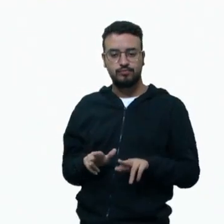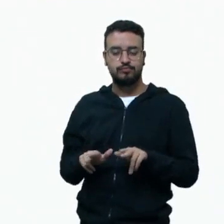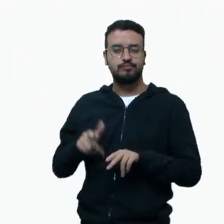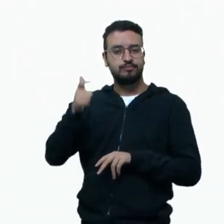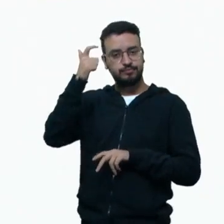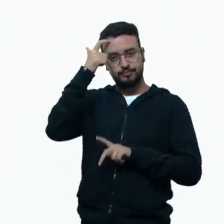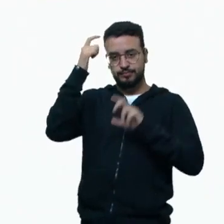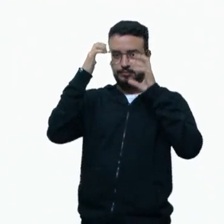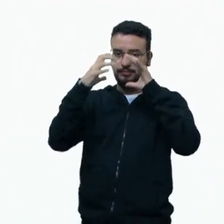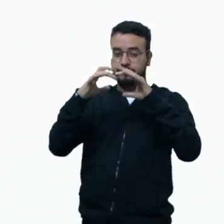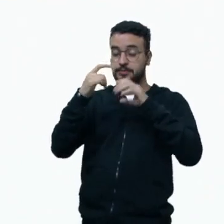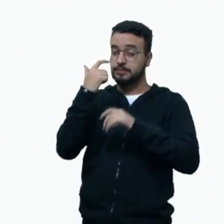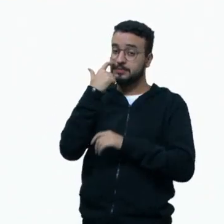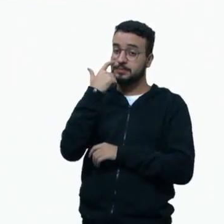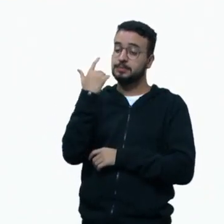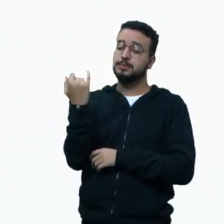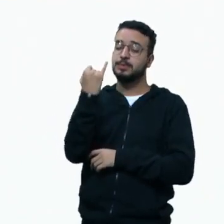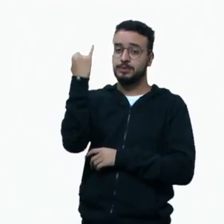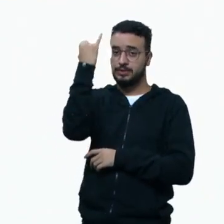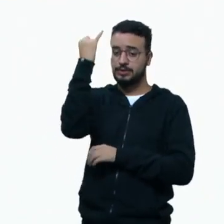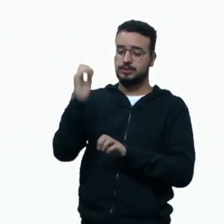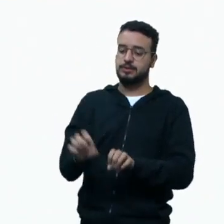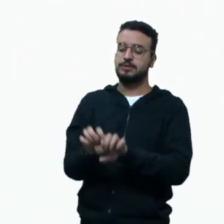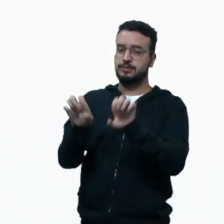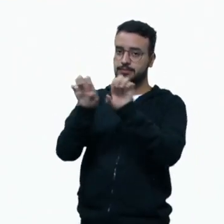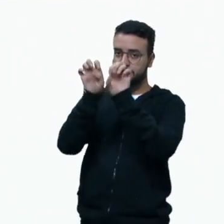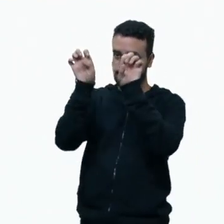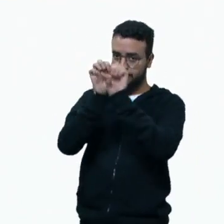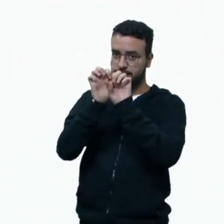como é importante essa estrutura, ok?